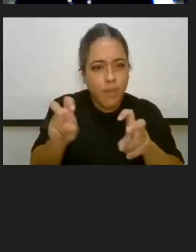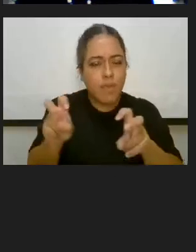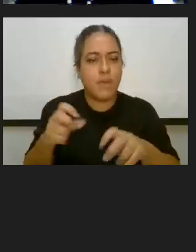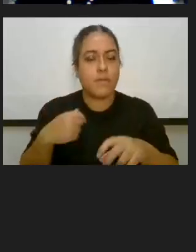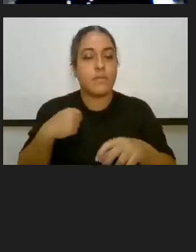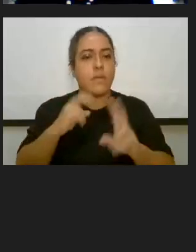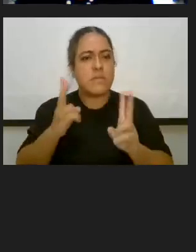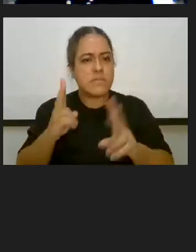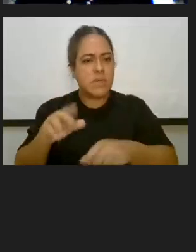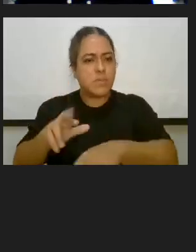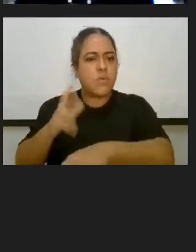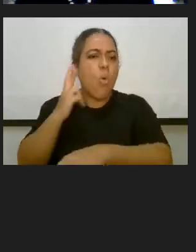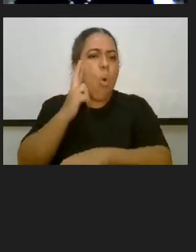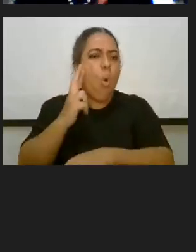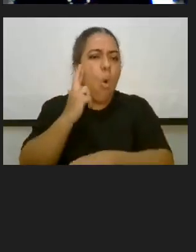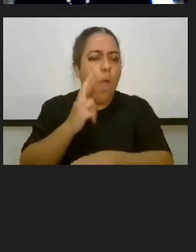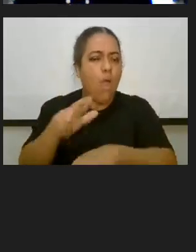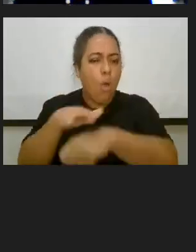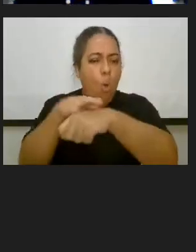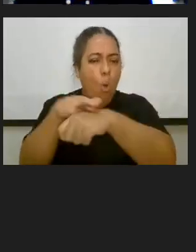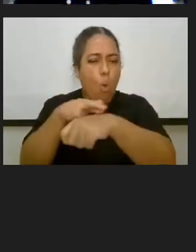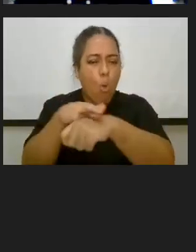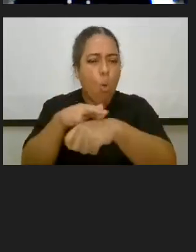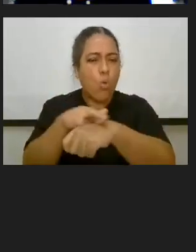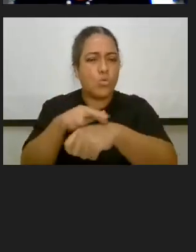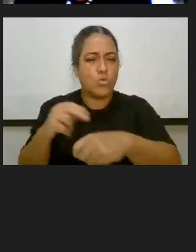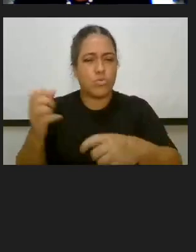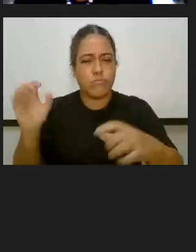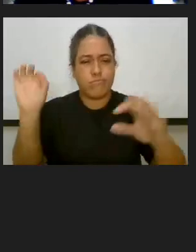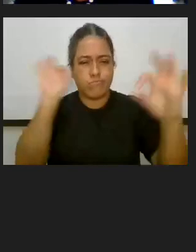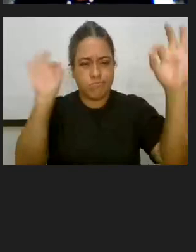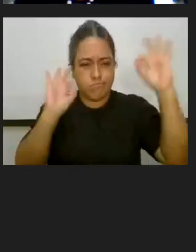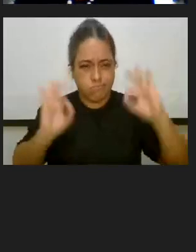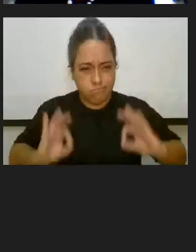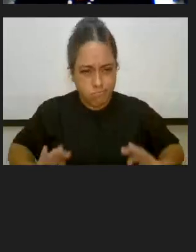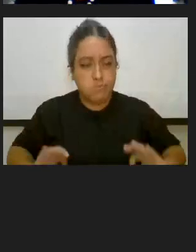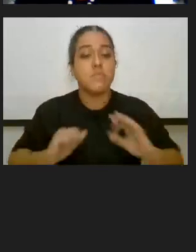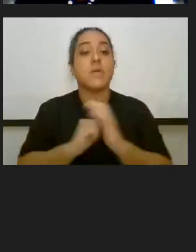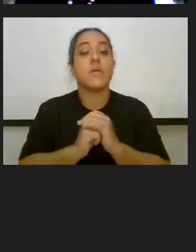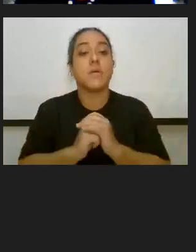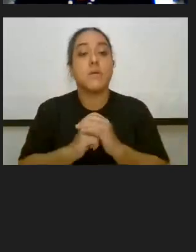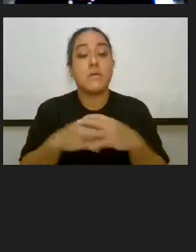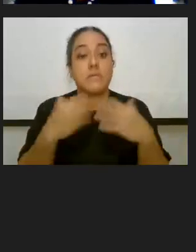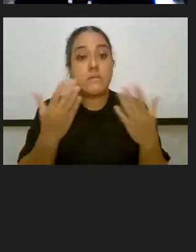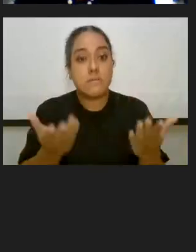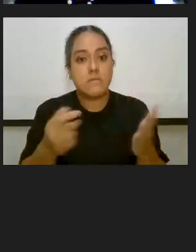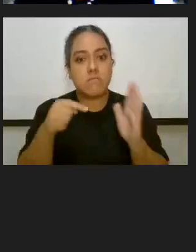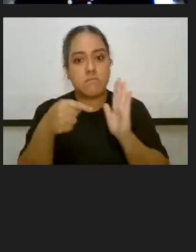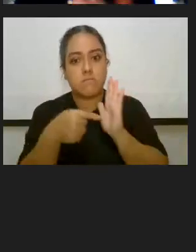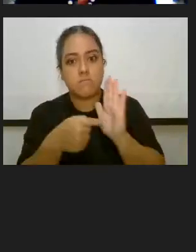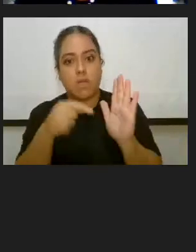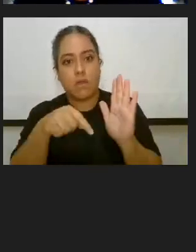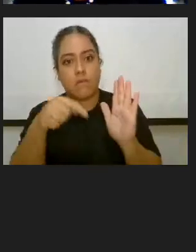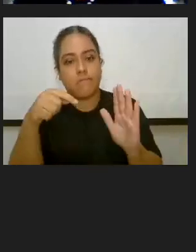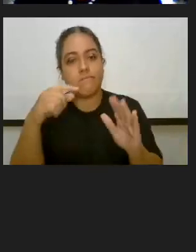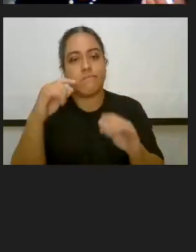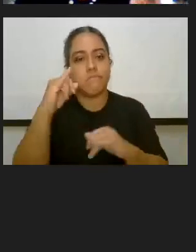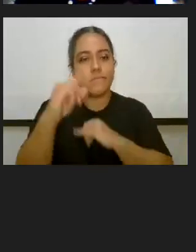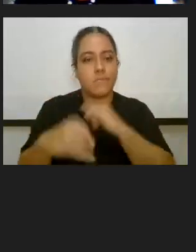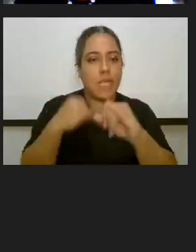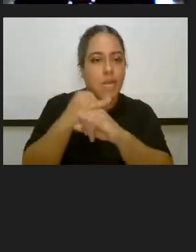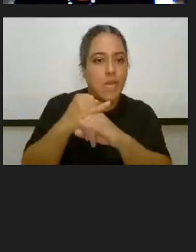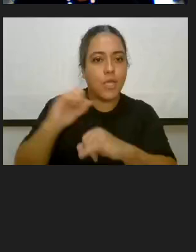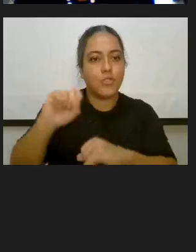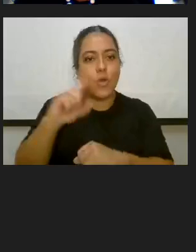e cicatrizes que estão ali sendo apontados, seja aqui na internet ou a